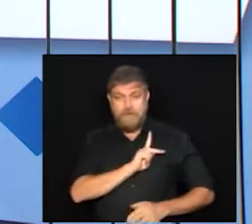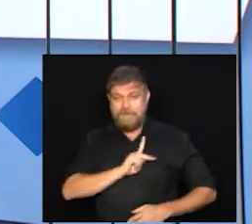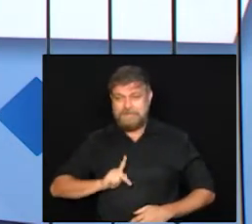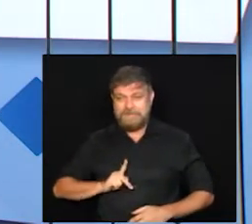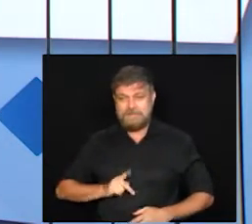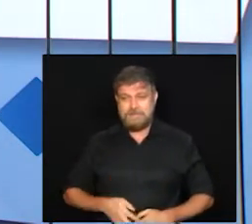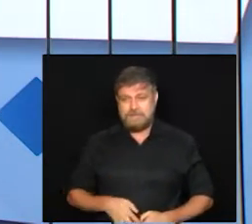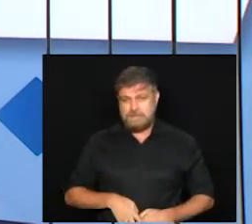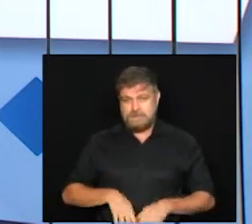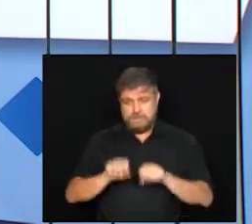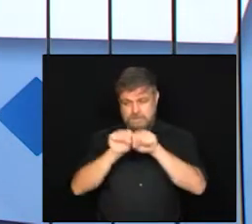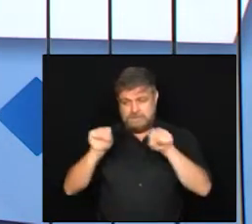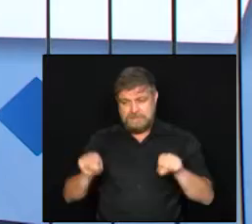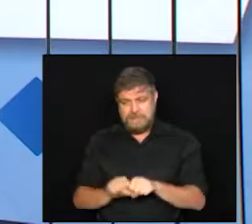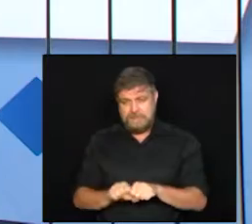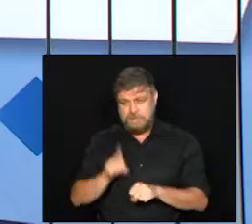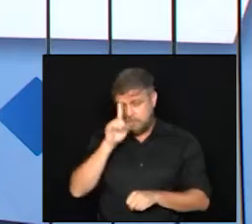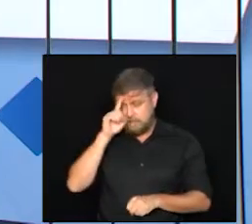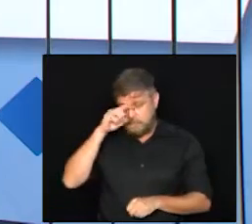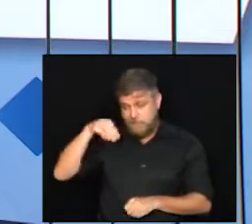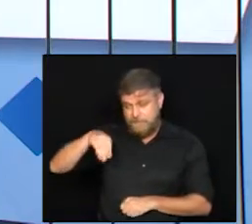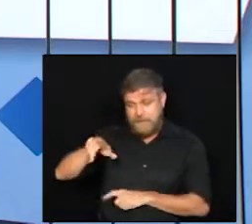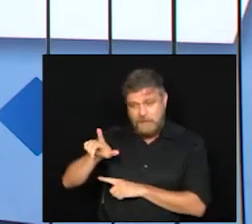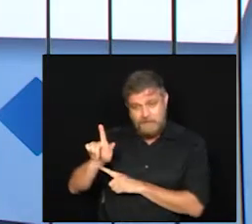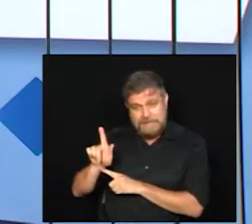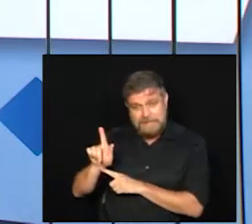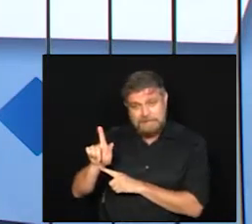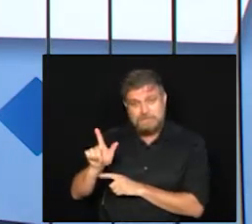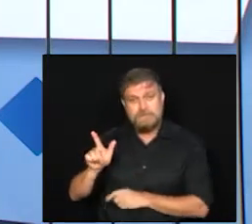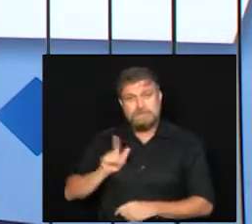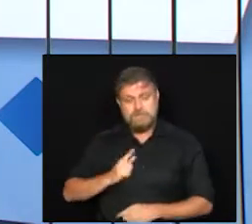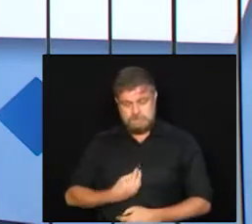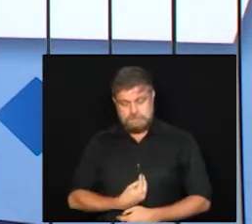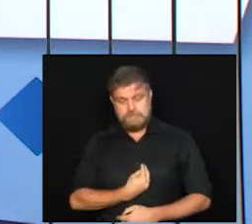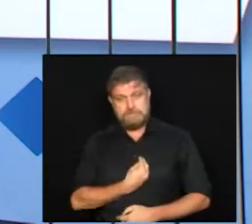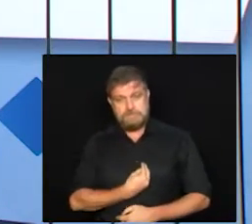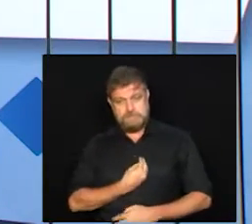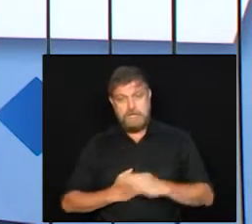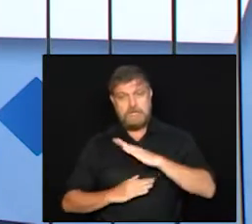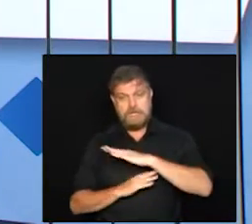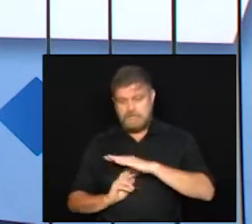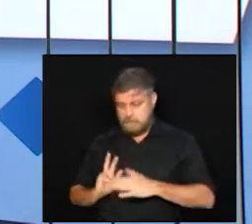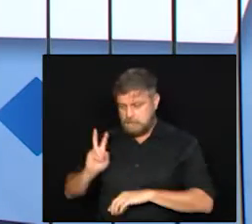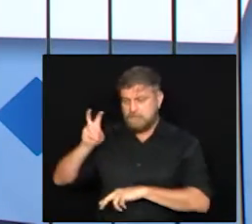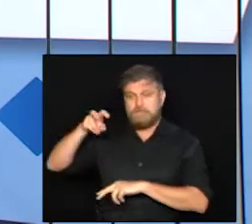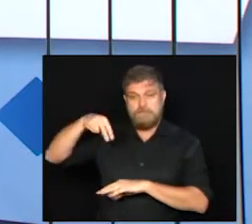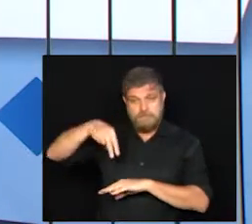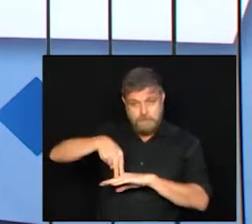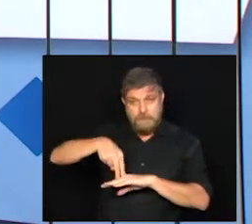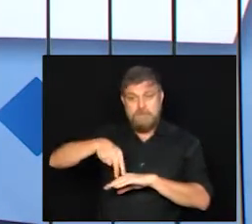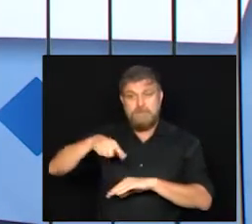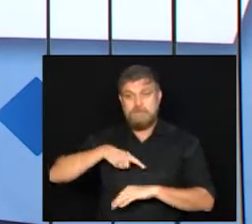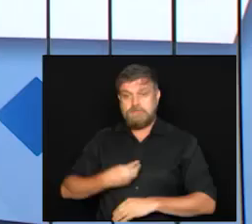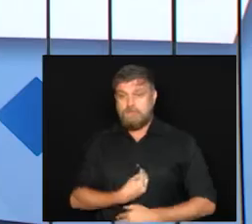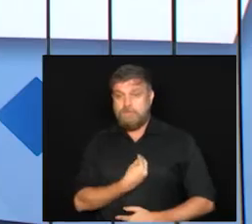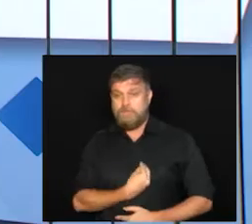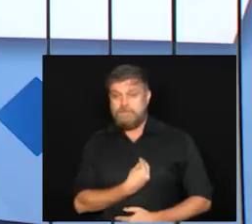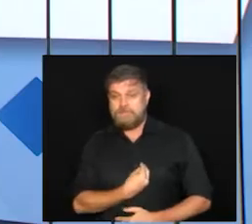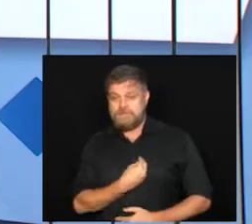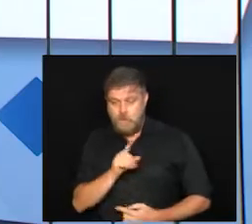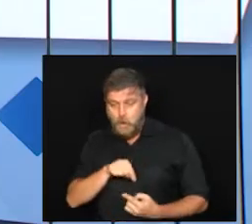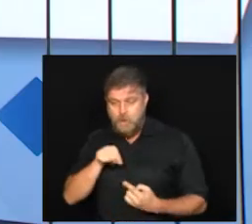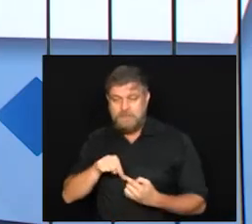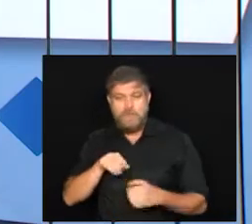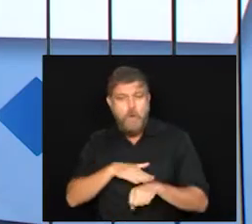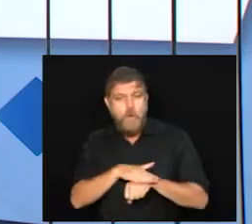rede Mário Gatti, o Dr. Sérgio Bizioni, estava aqui na Câmara Municipal de Campinas justamente para falar